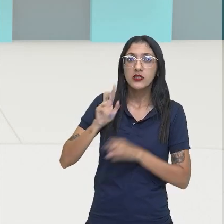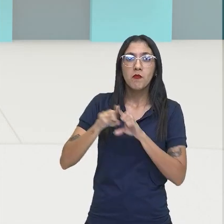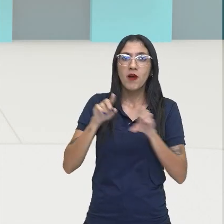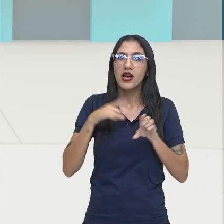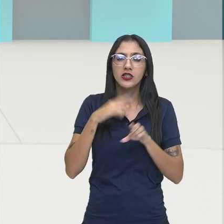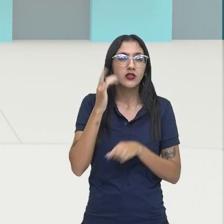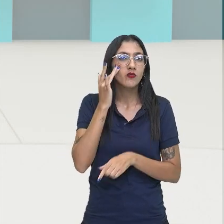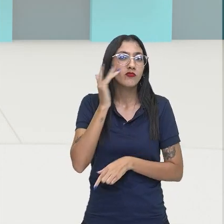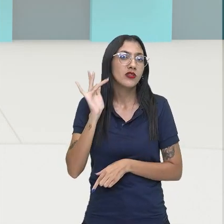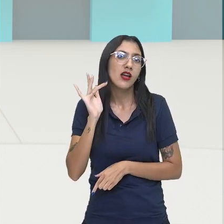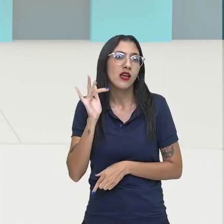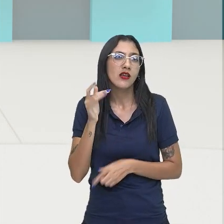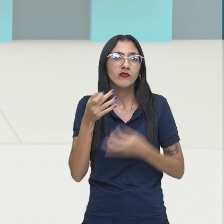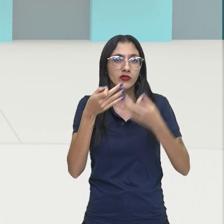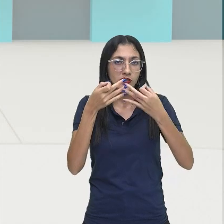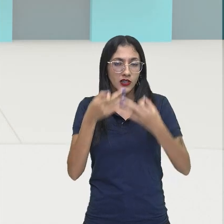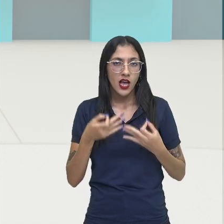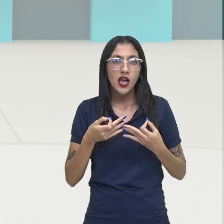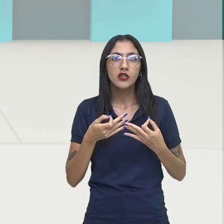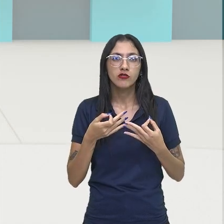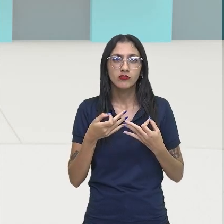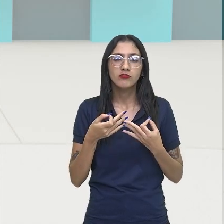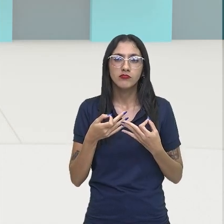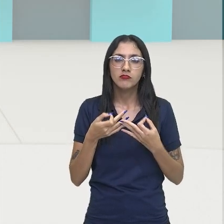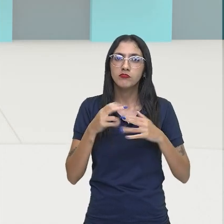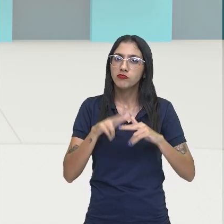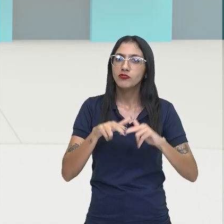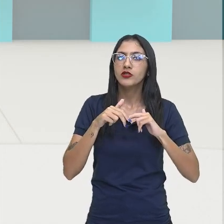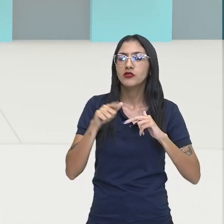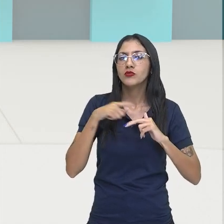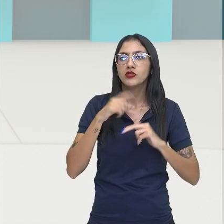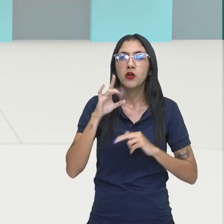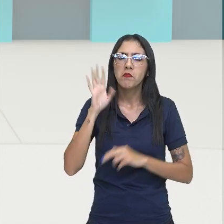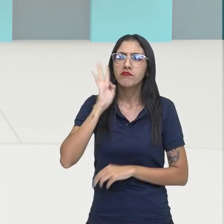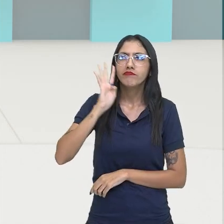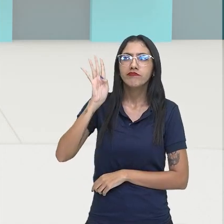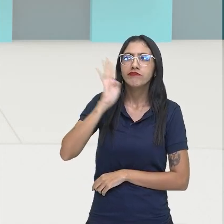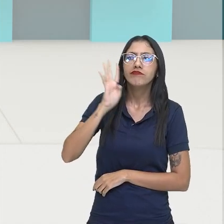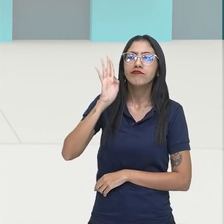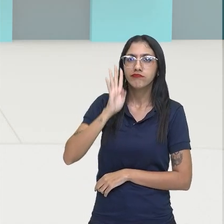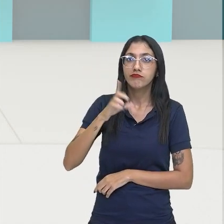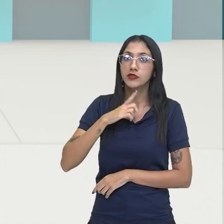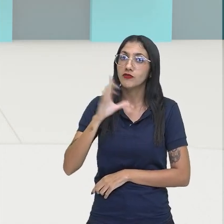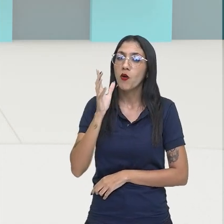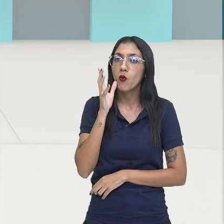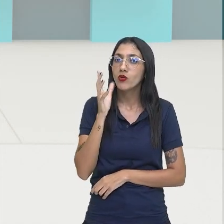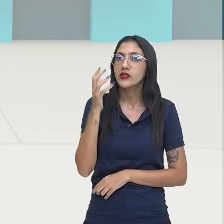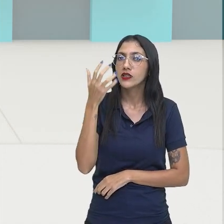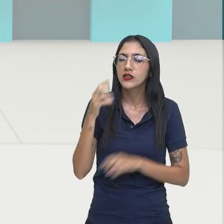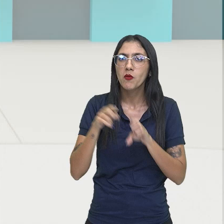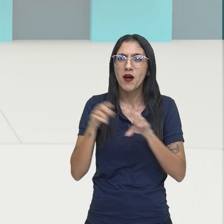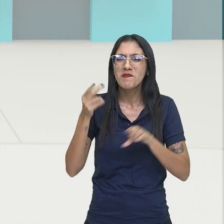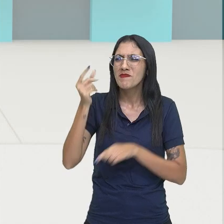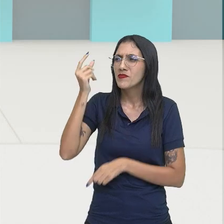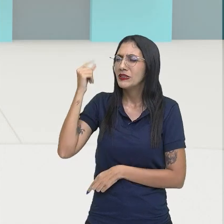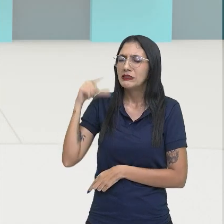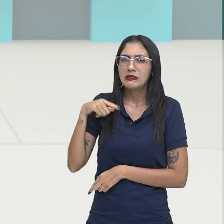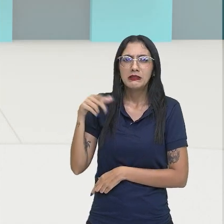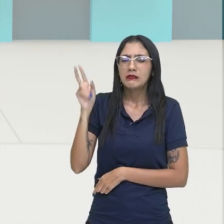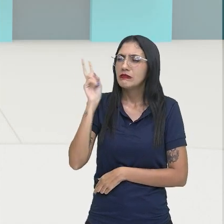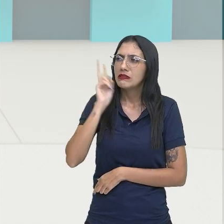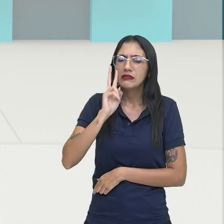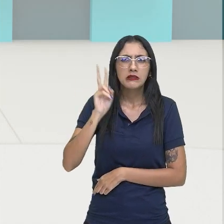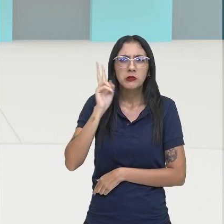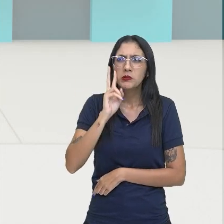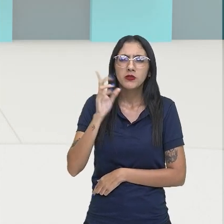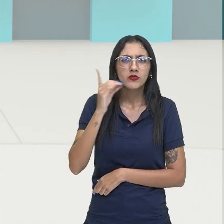ao certo. Por esse motivo, é um tempo psicológico, ele está na minha lembrança. O fato aconteceu, mas eu não lembro com exatidão